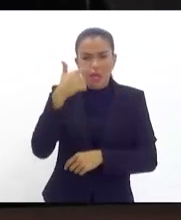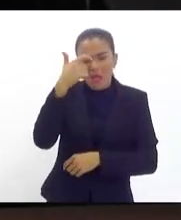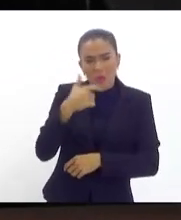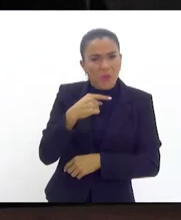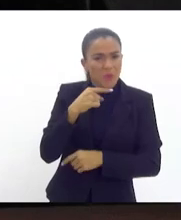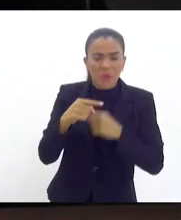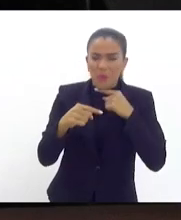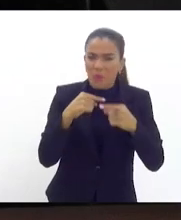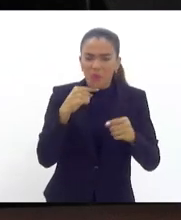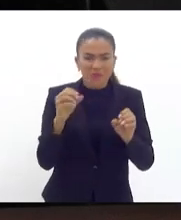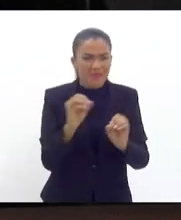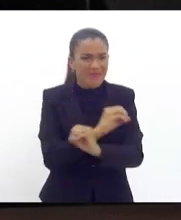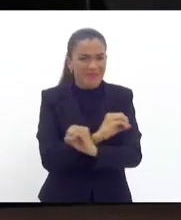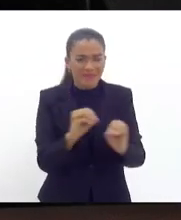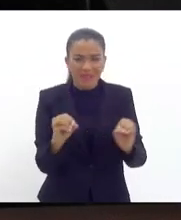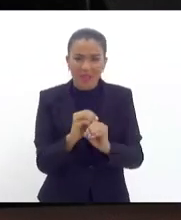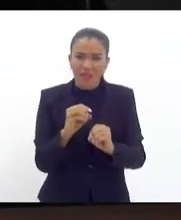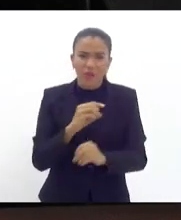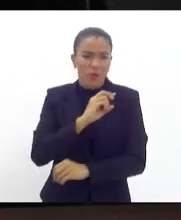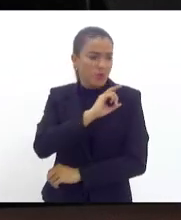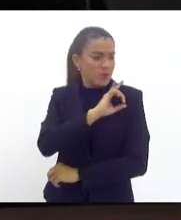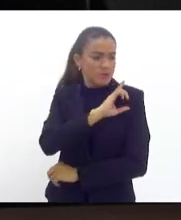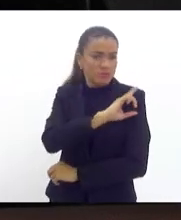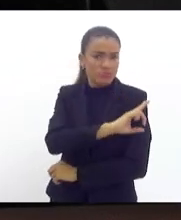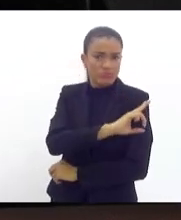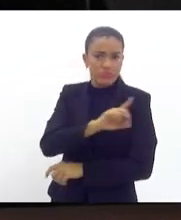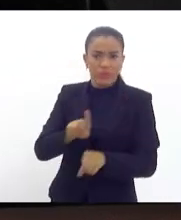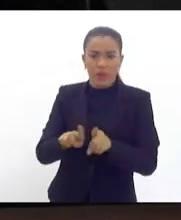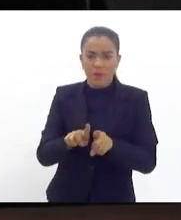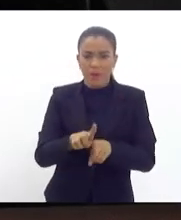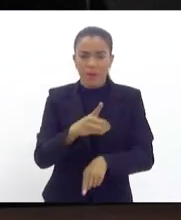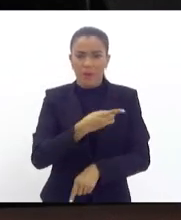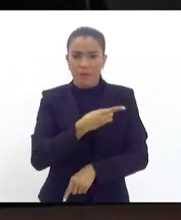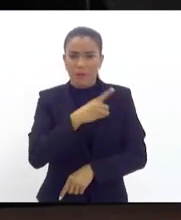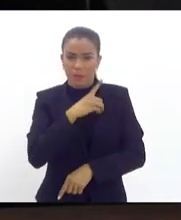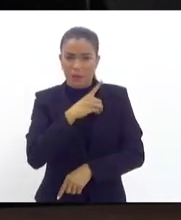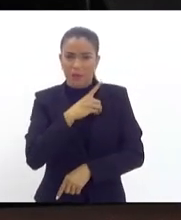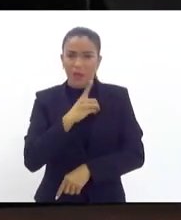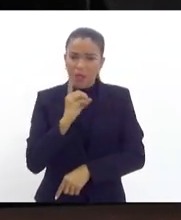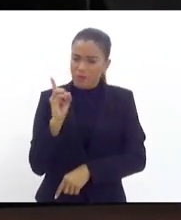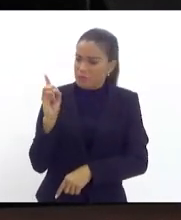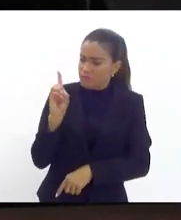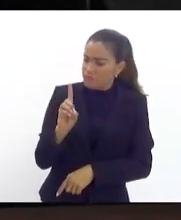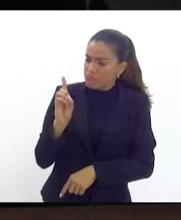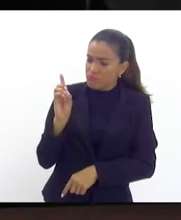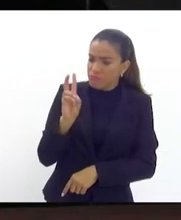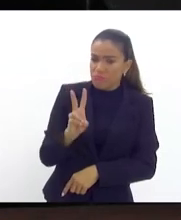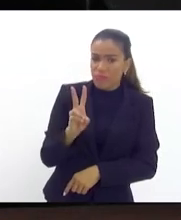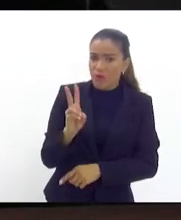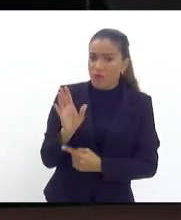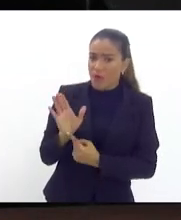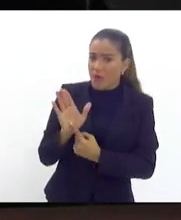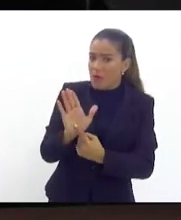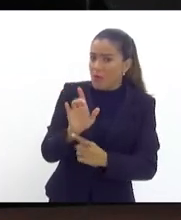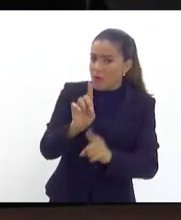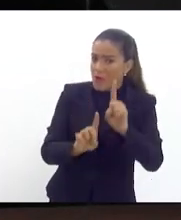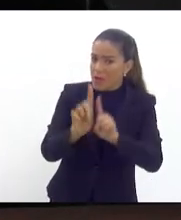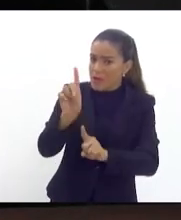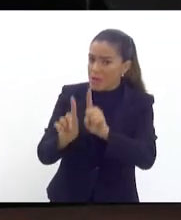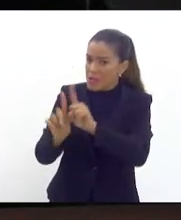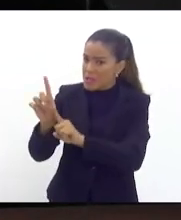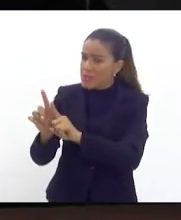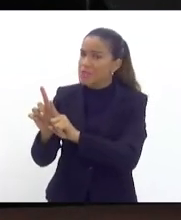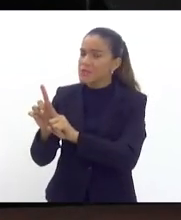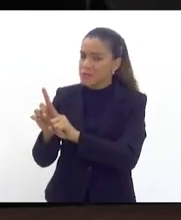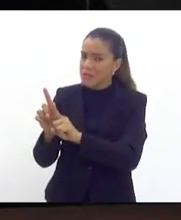dúvida que os nossos comandantes os nossos Delegados vão chegar aqui e vão apresentar índices favoráveis eu